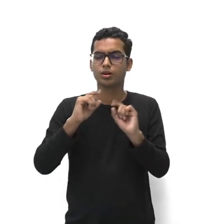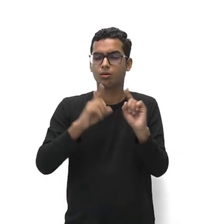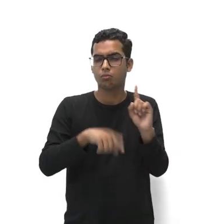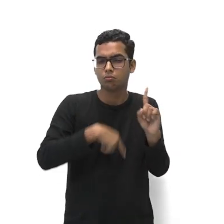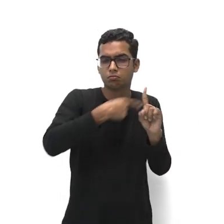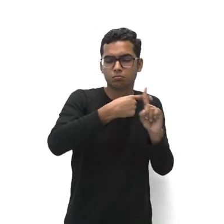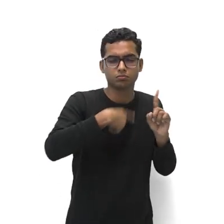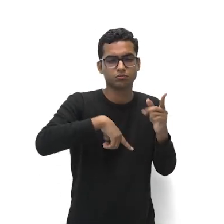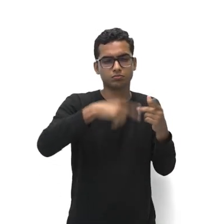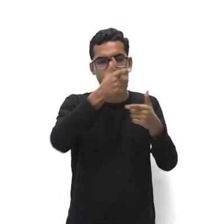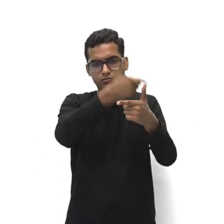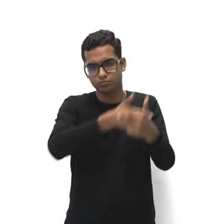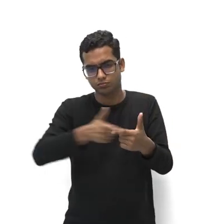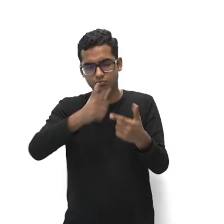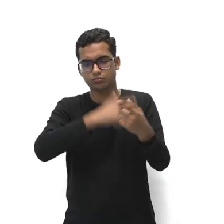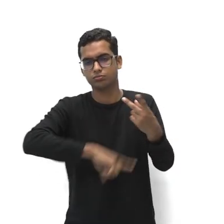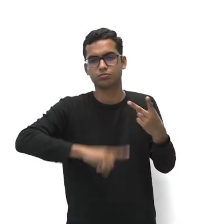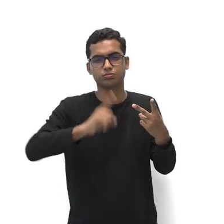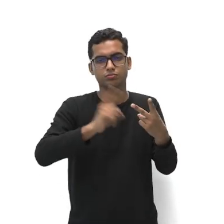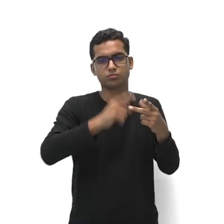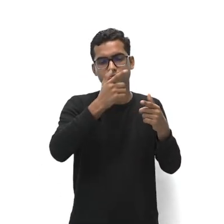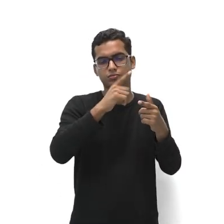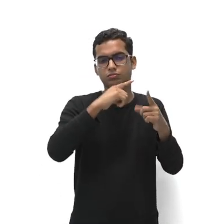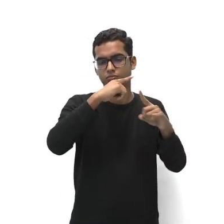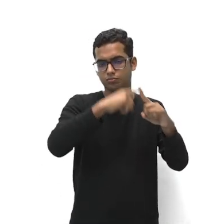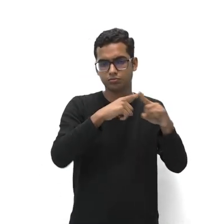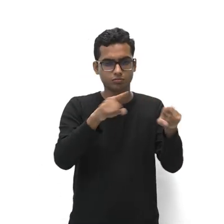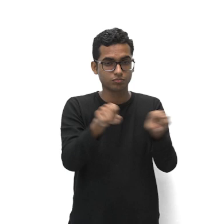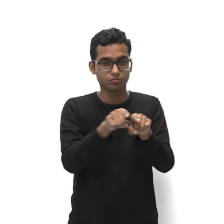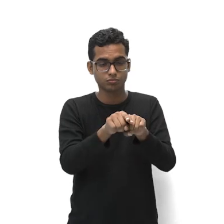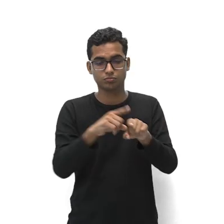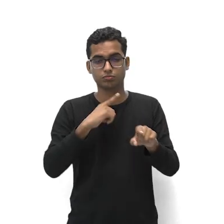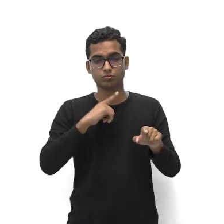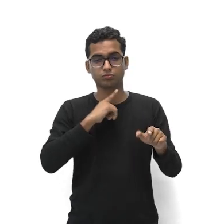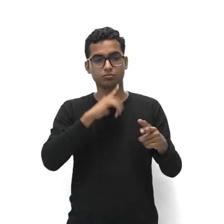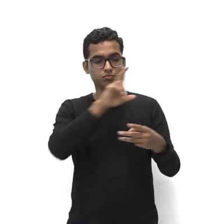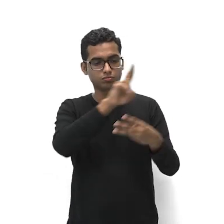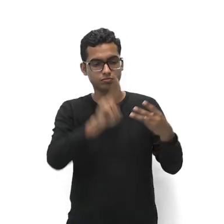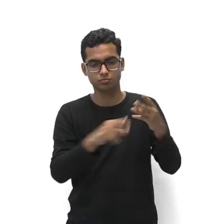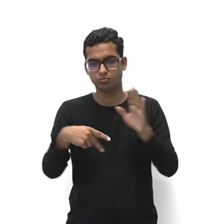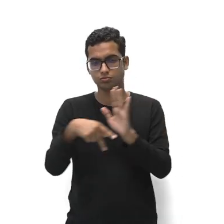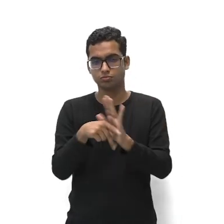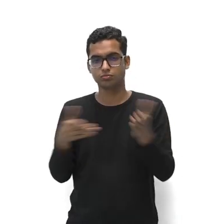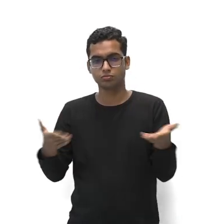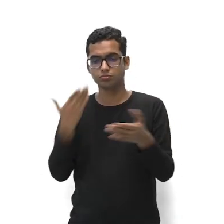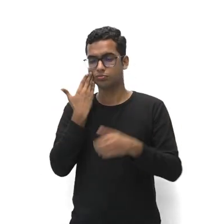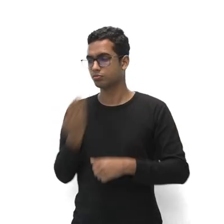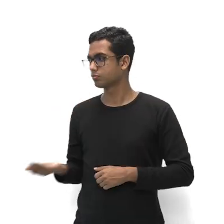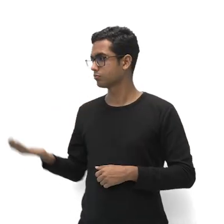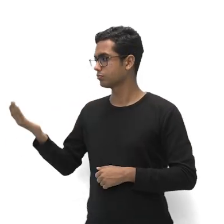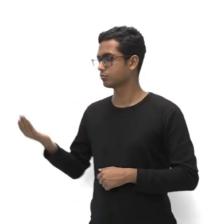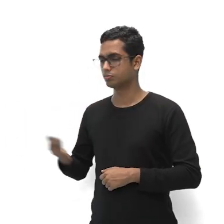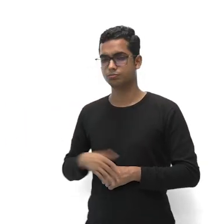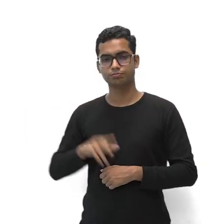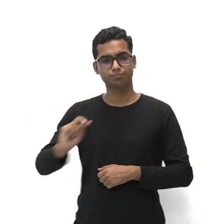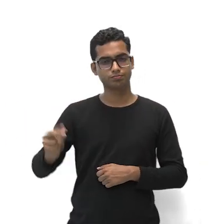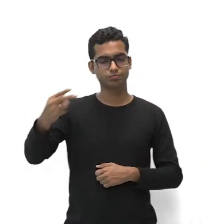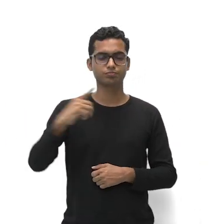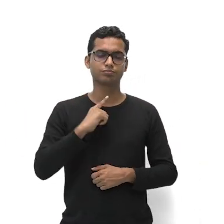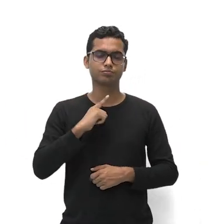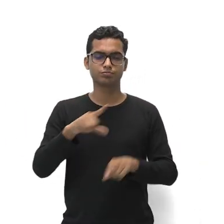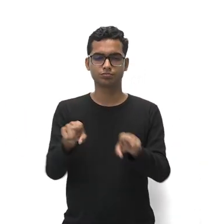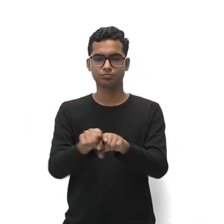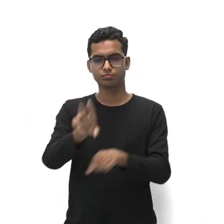multiplicação, divisão, tem os seus elementos com seus respectivos nomes, a potenciação também não deveria ser